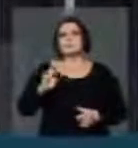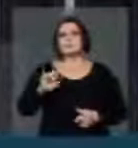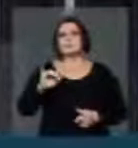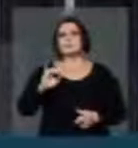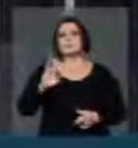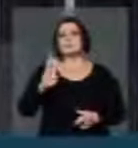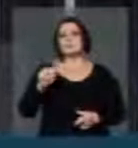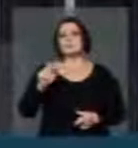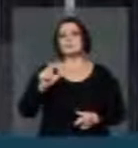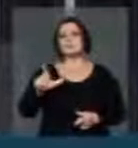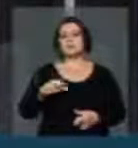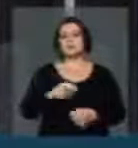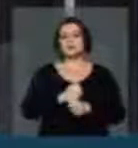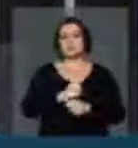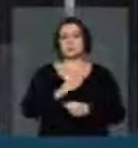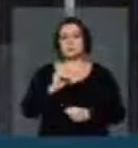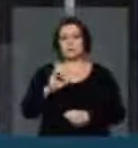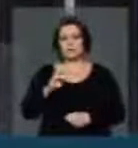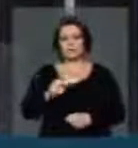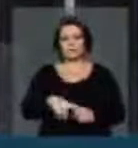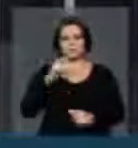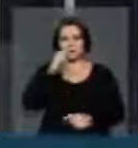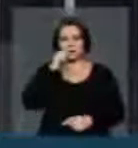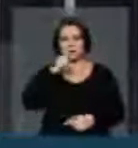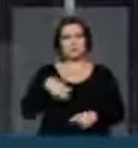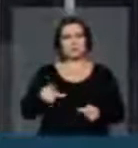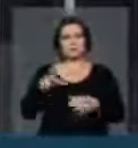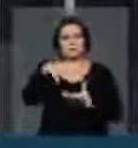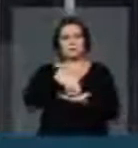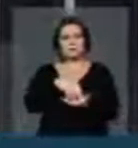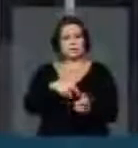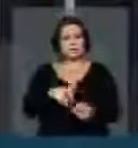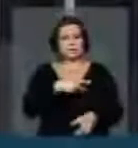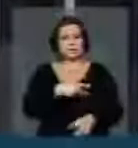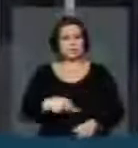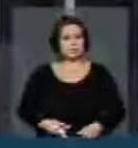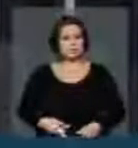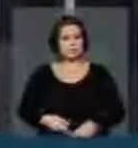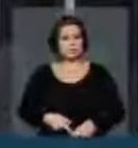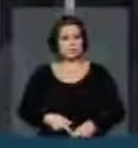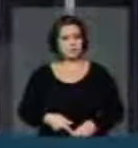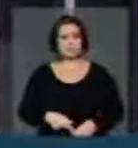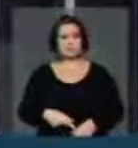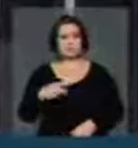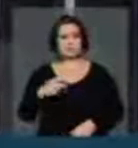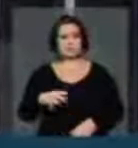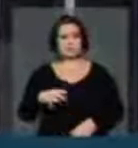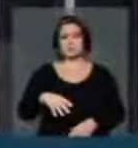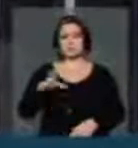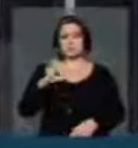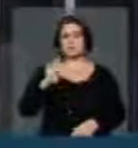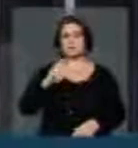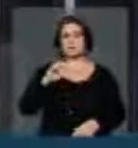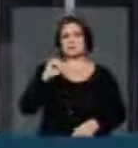de Alagoas virou um comitê eleitoral. O presidente do Tribunal de Contas de